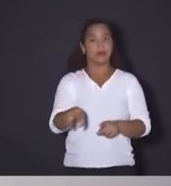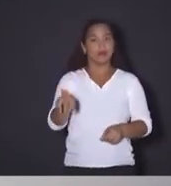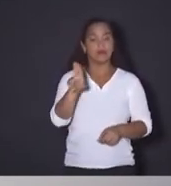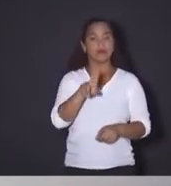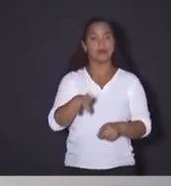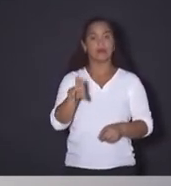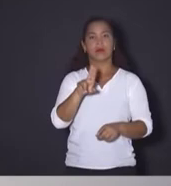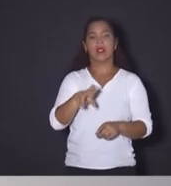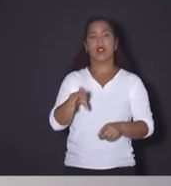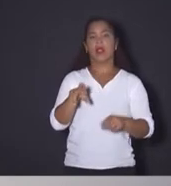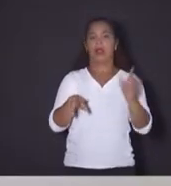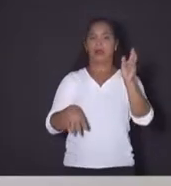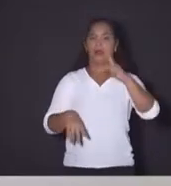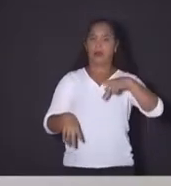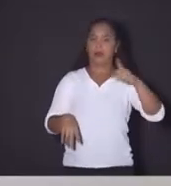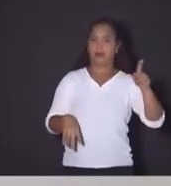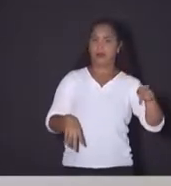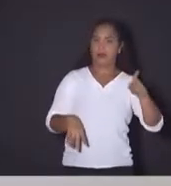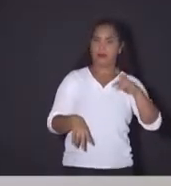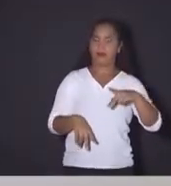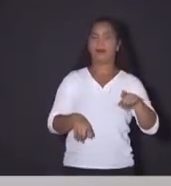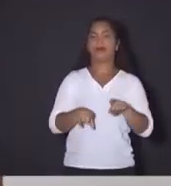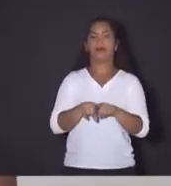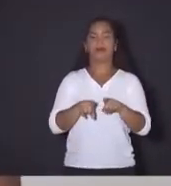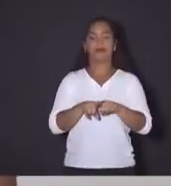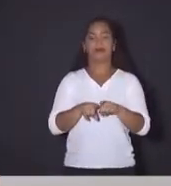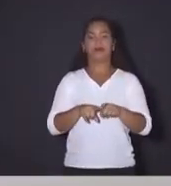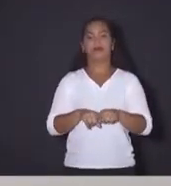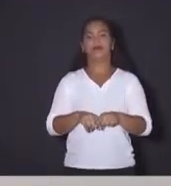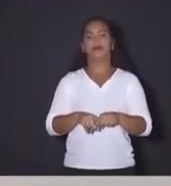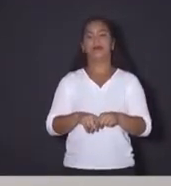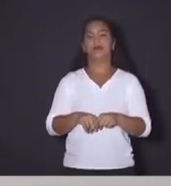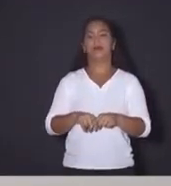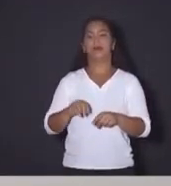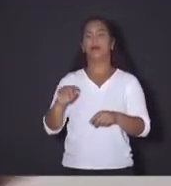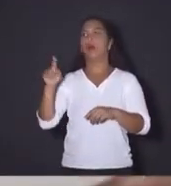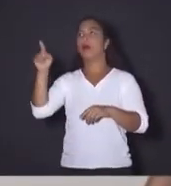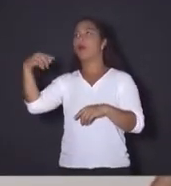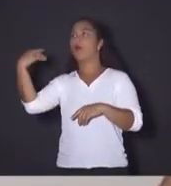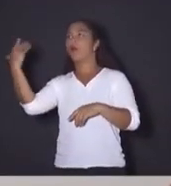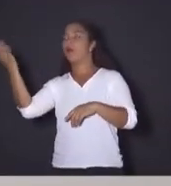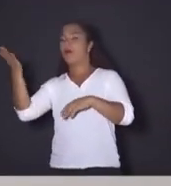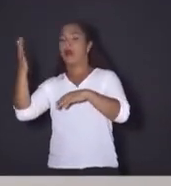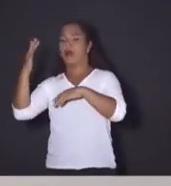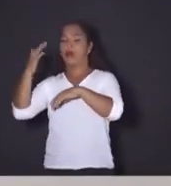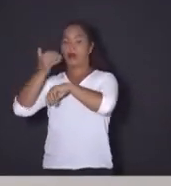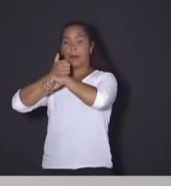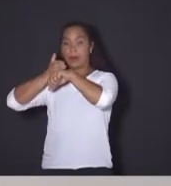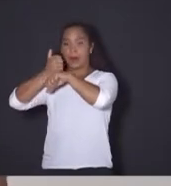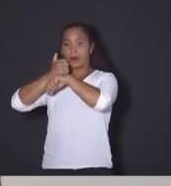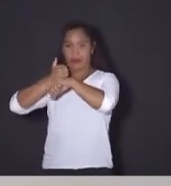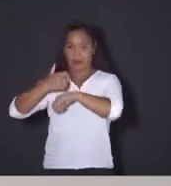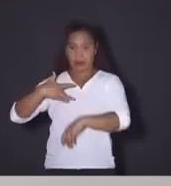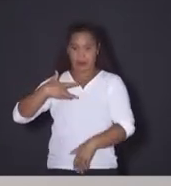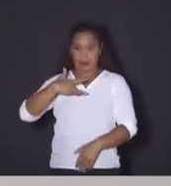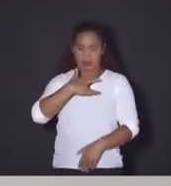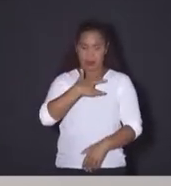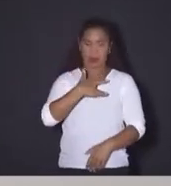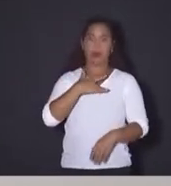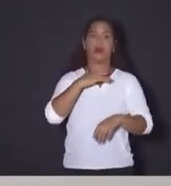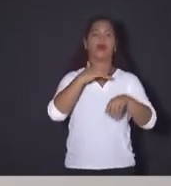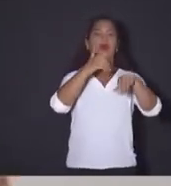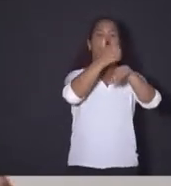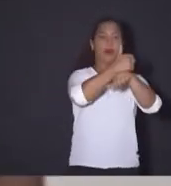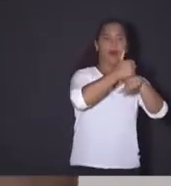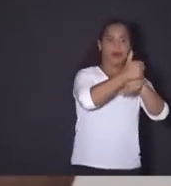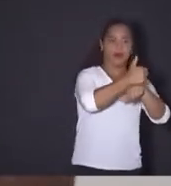e também professores têm sido convencidos por profissionais tanto da área de saúde como da área de educação que